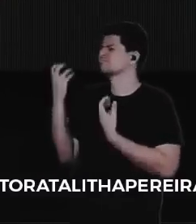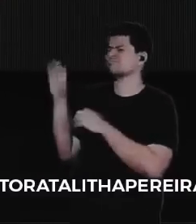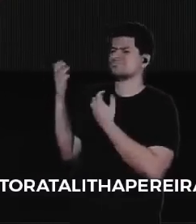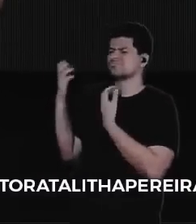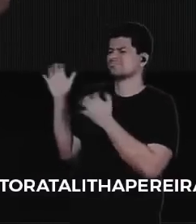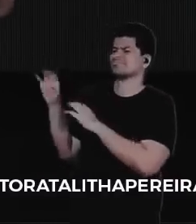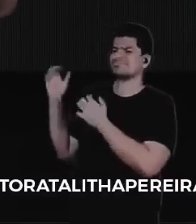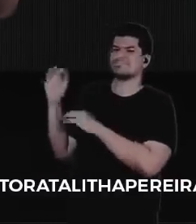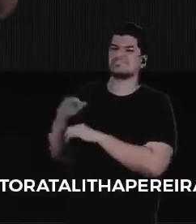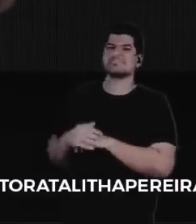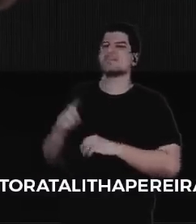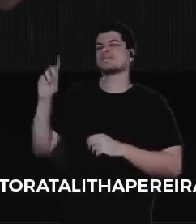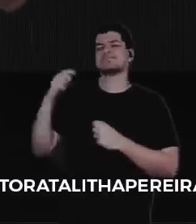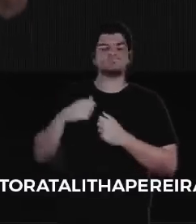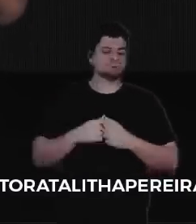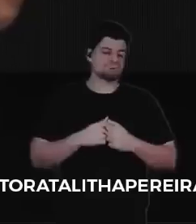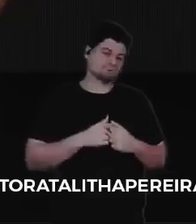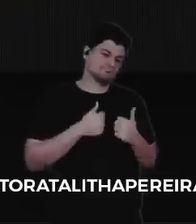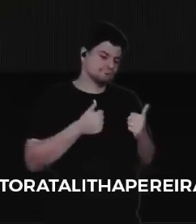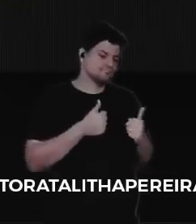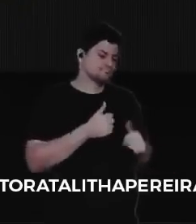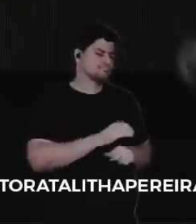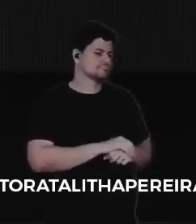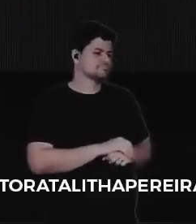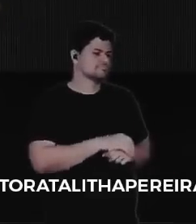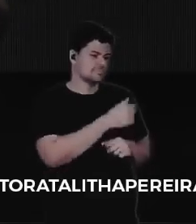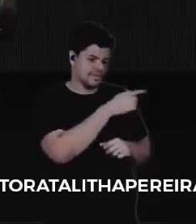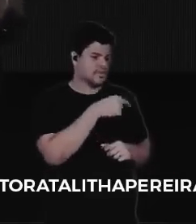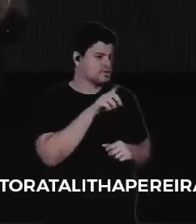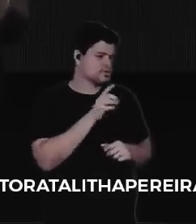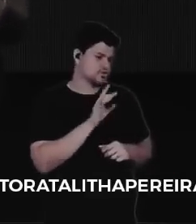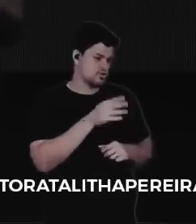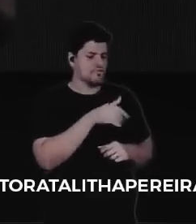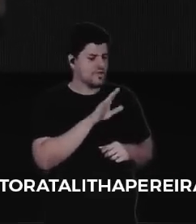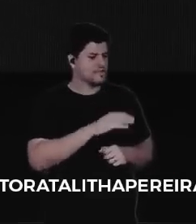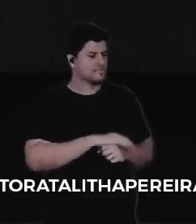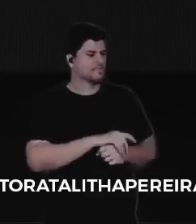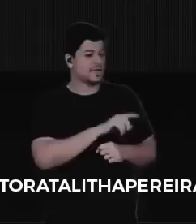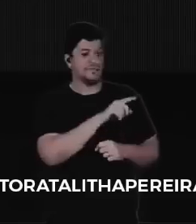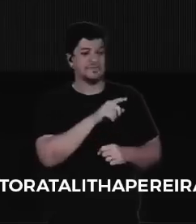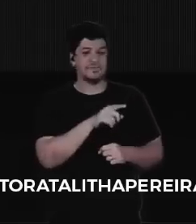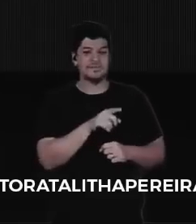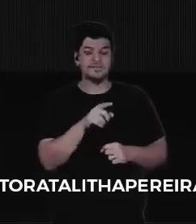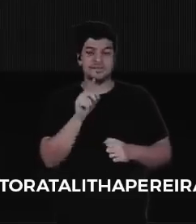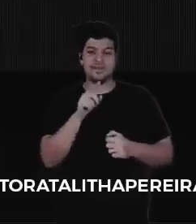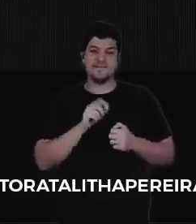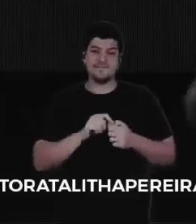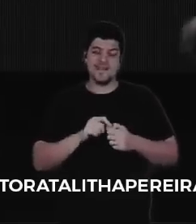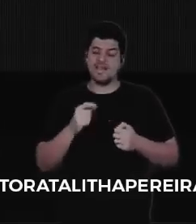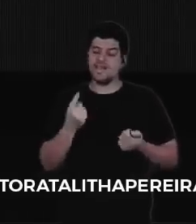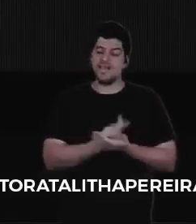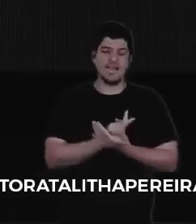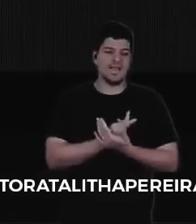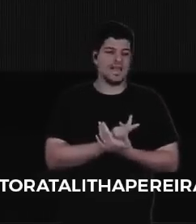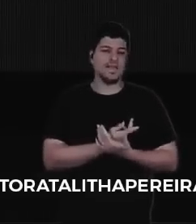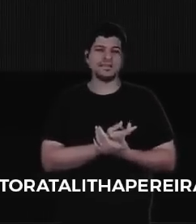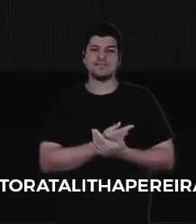Aí ele faz assim: tá bom. Vai lá só. Aí quando quebra a cara, esse Deus é tão bom